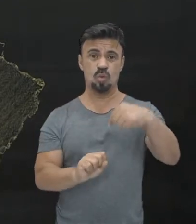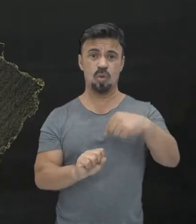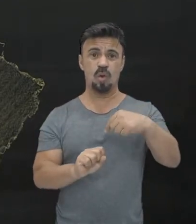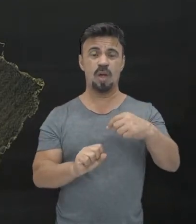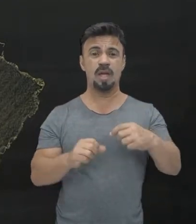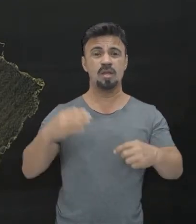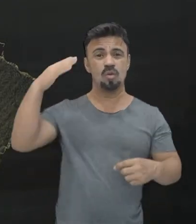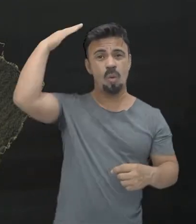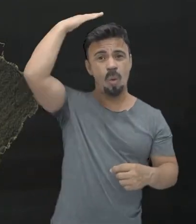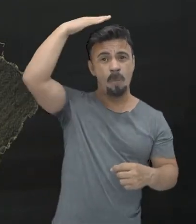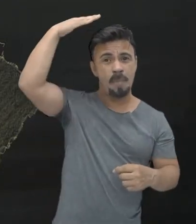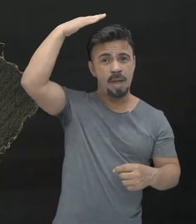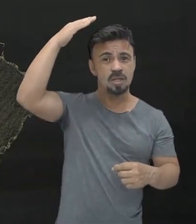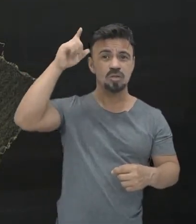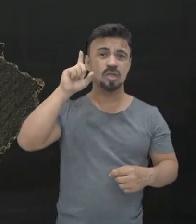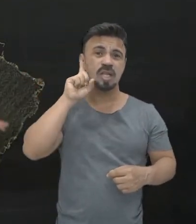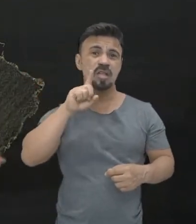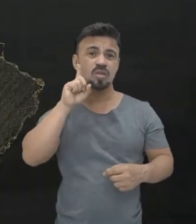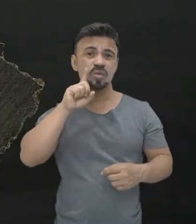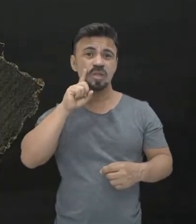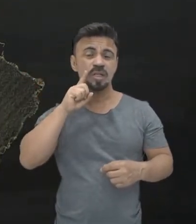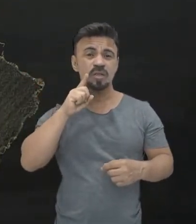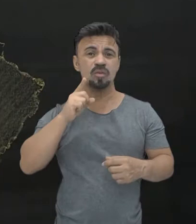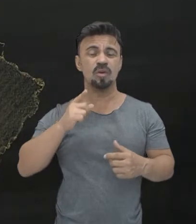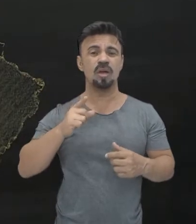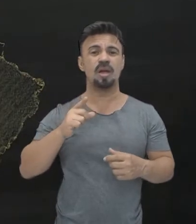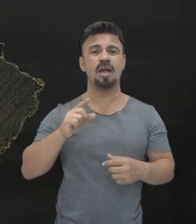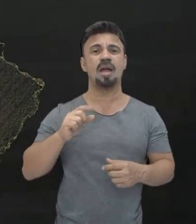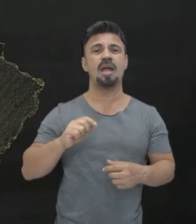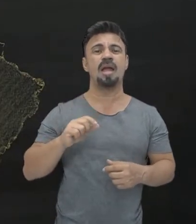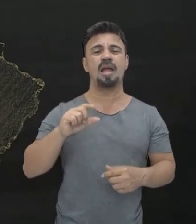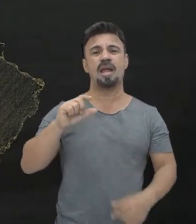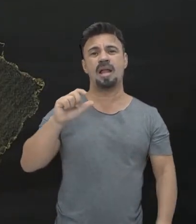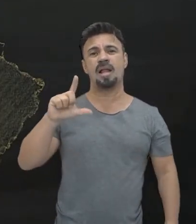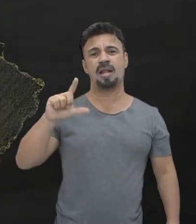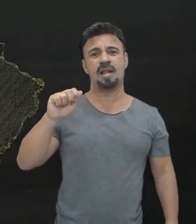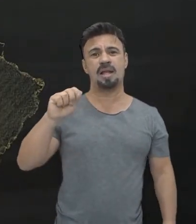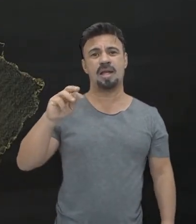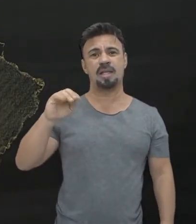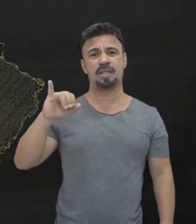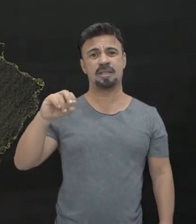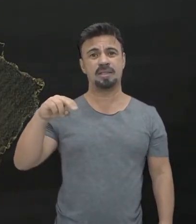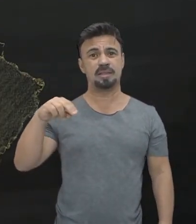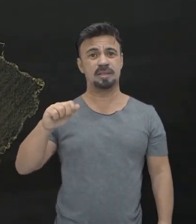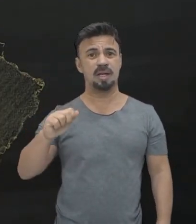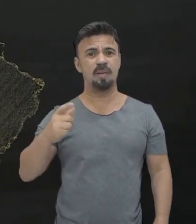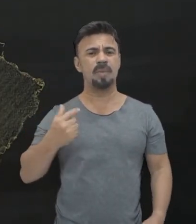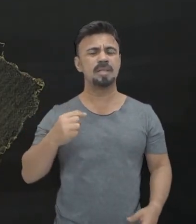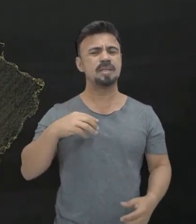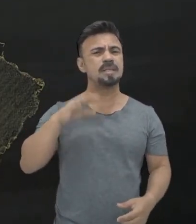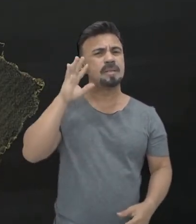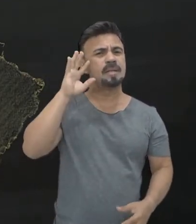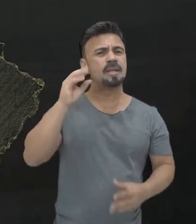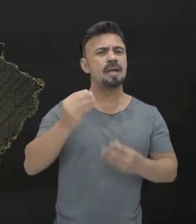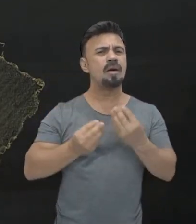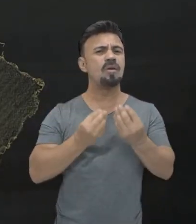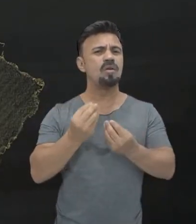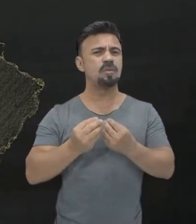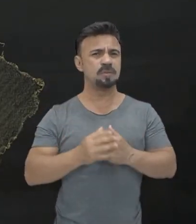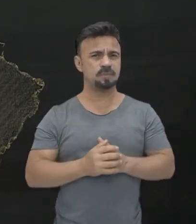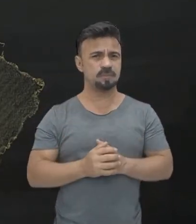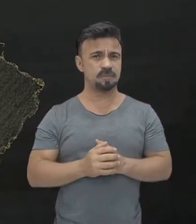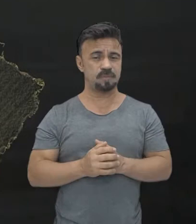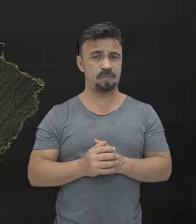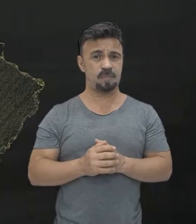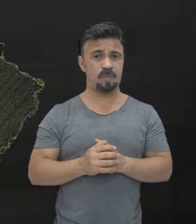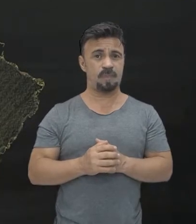o México e os Estados Unidos, nós chamamos de América Latina. Mas aí a gente começa a pensar, a